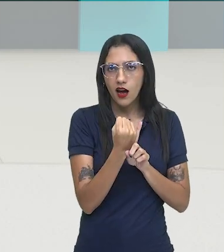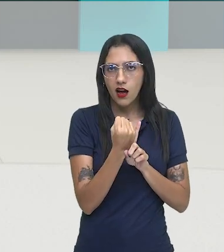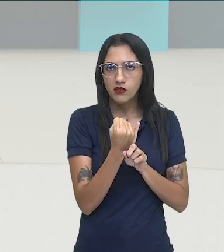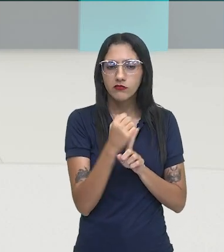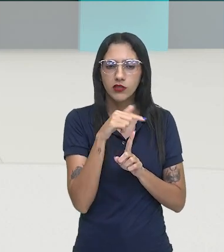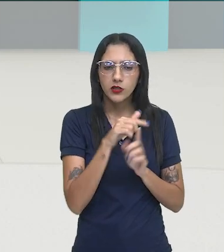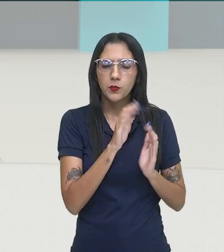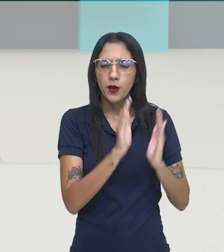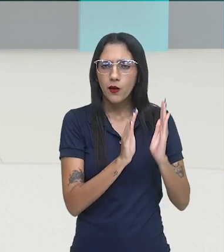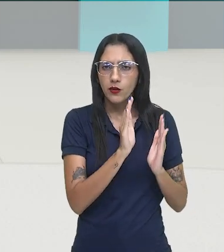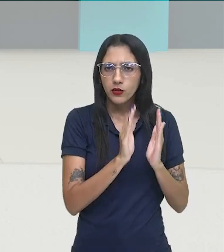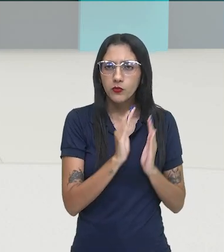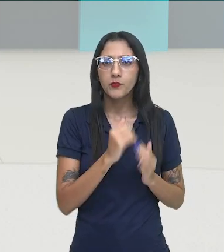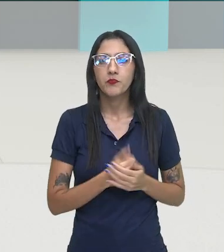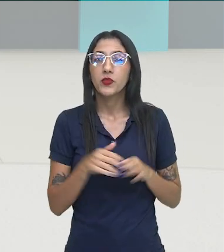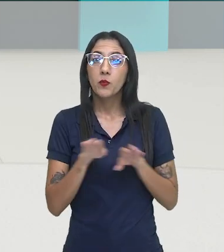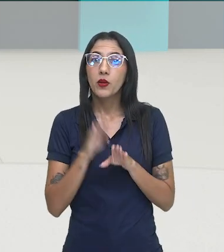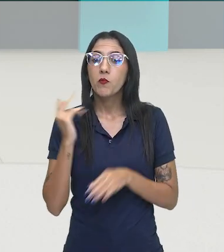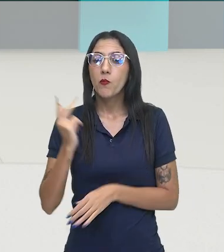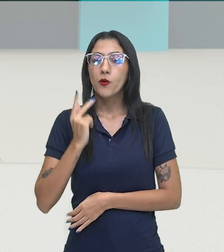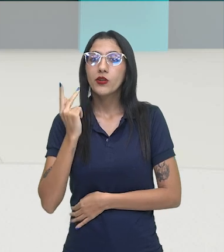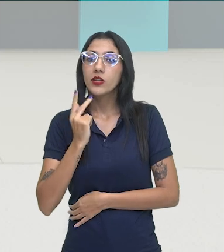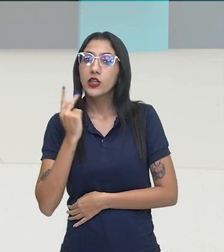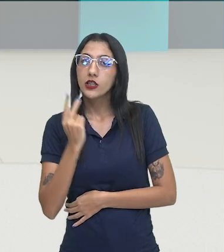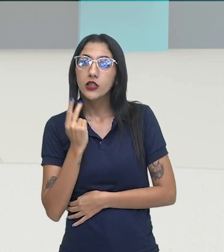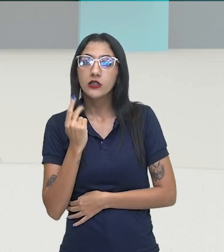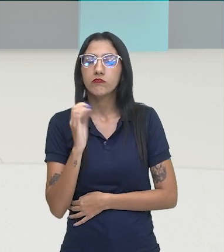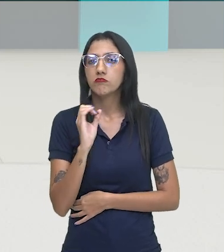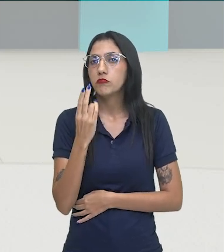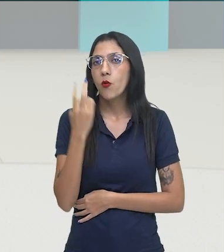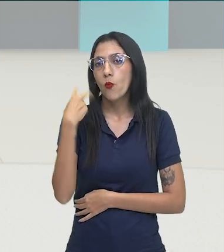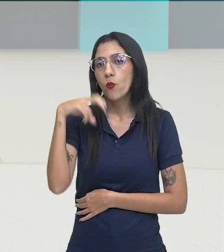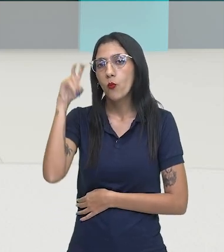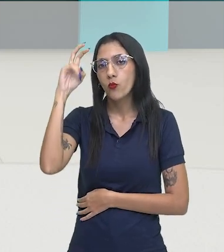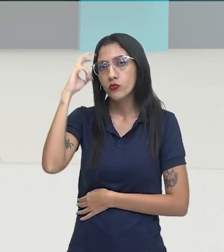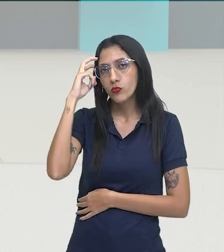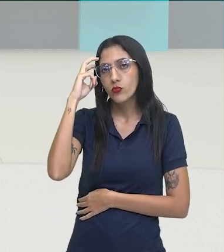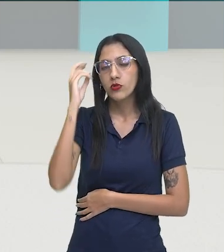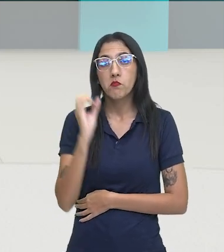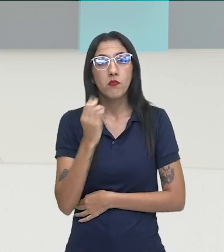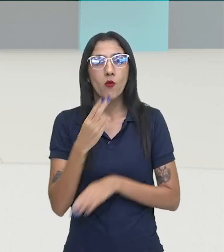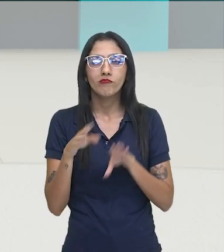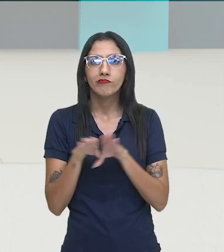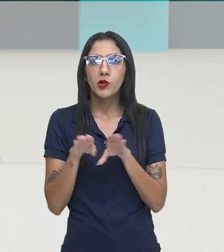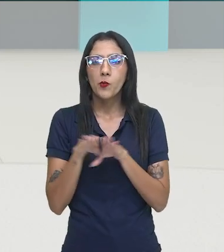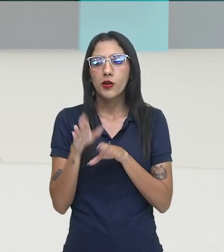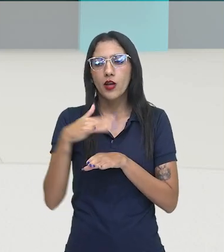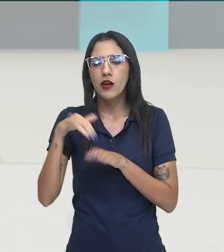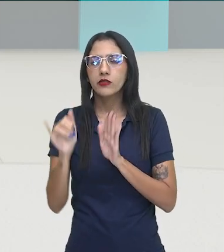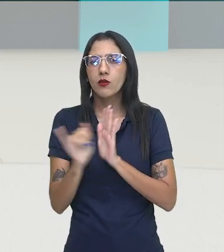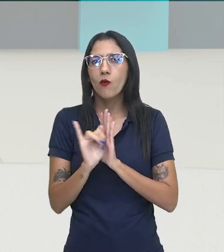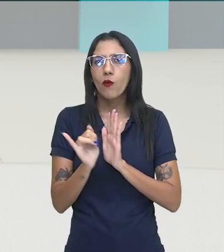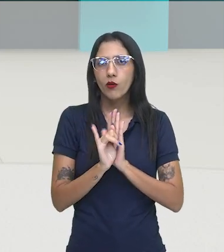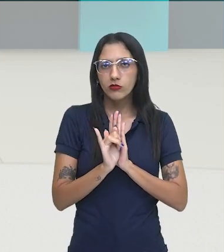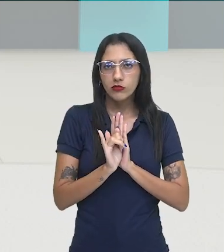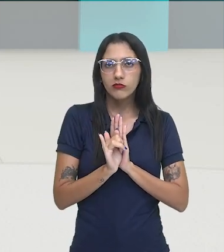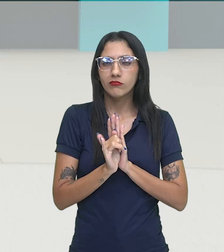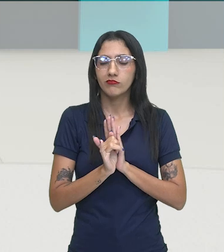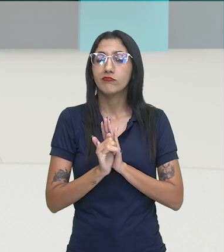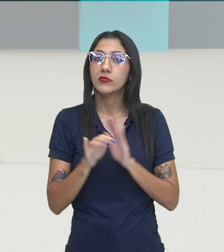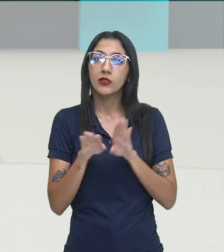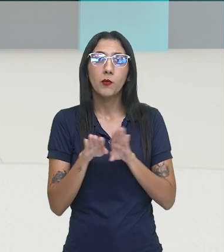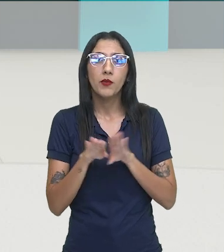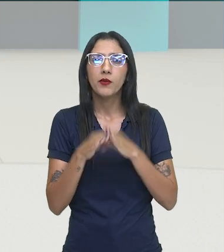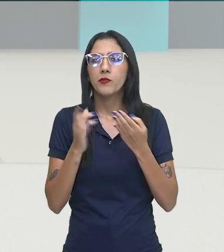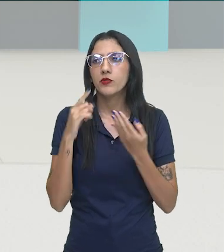modo geral, na política, na cultura e também na esfera ideológica, né, o